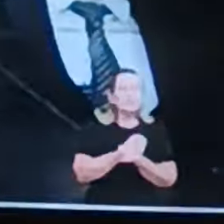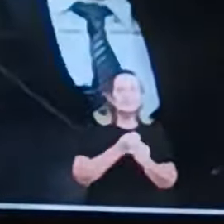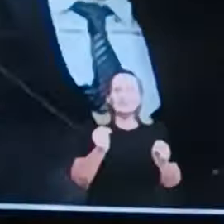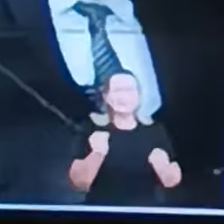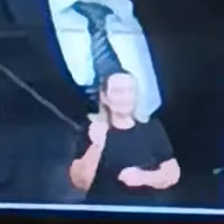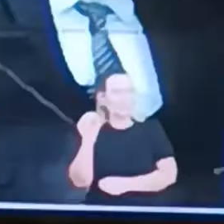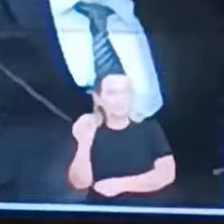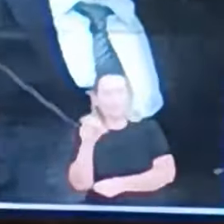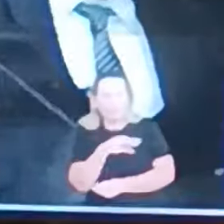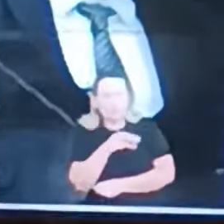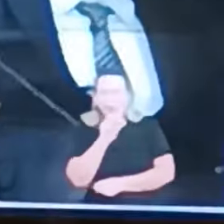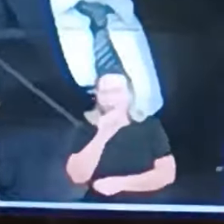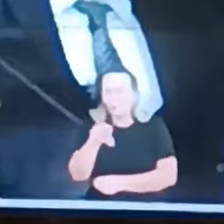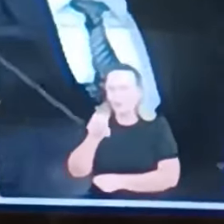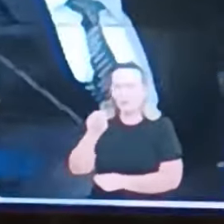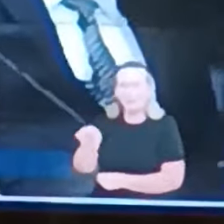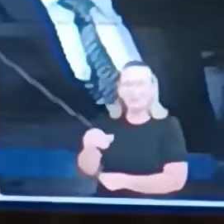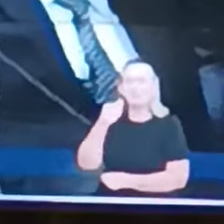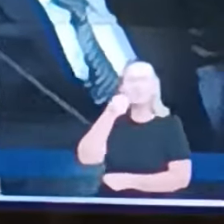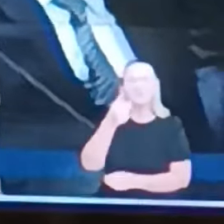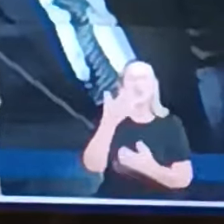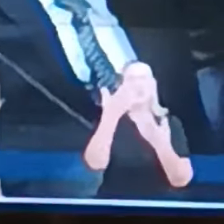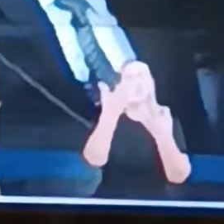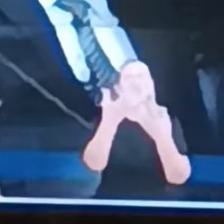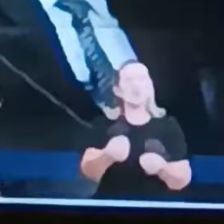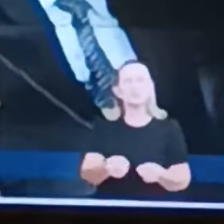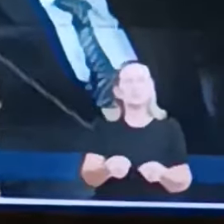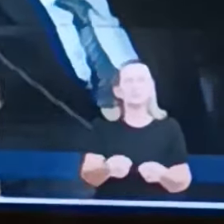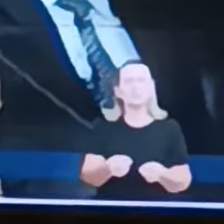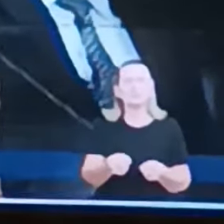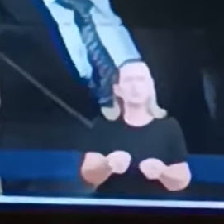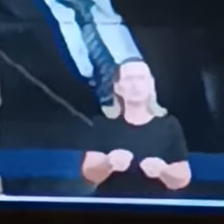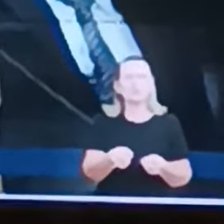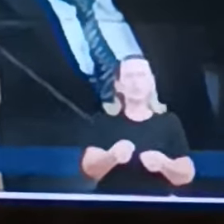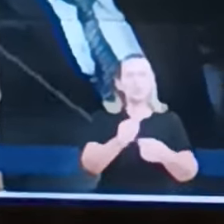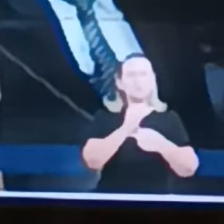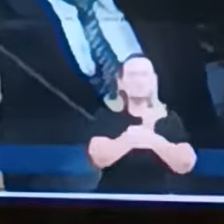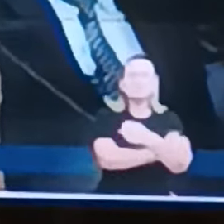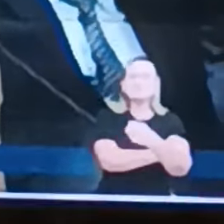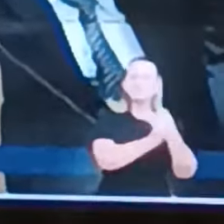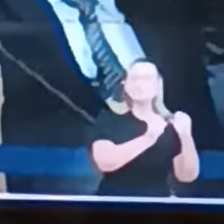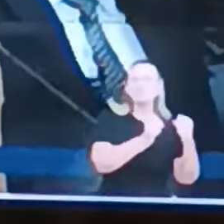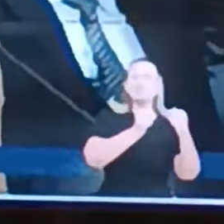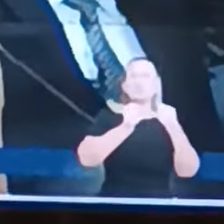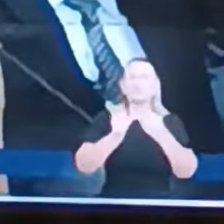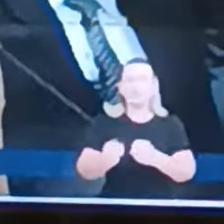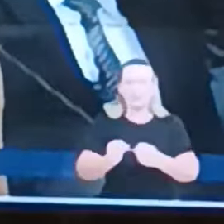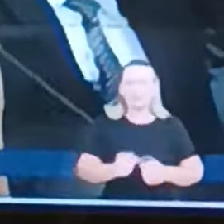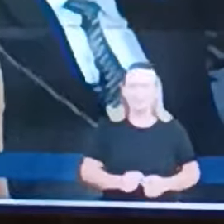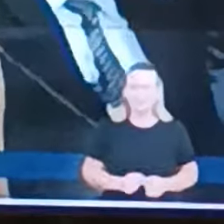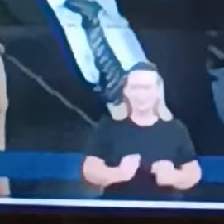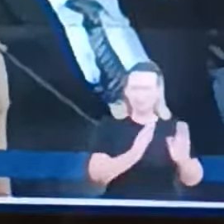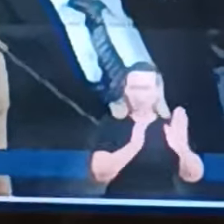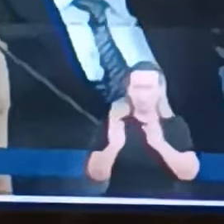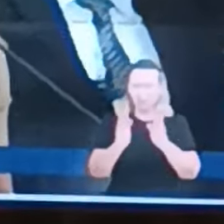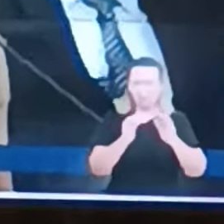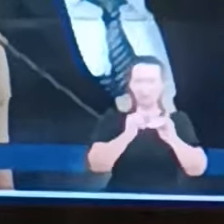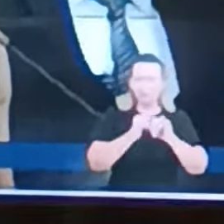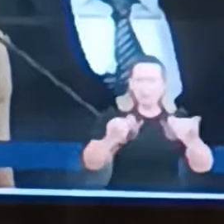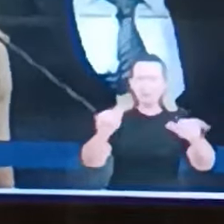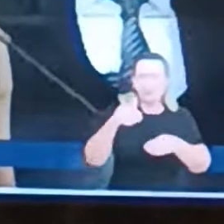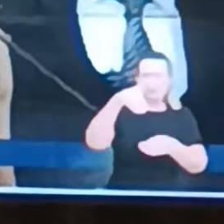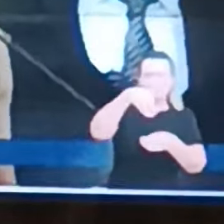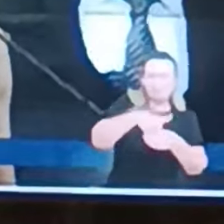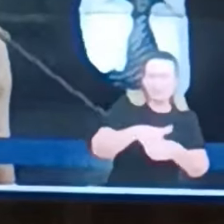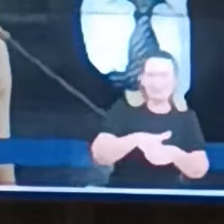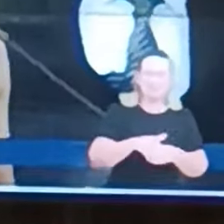em espaço de poder, em espaço de decisão. E essas tentativas, durante uma campanha, de dizer que não serão nós, mulheres, que